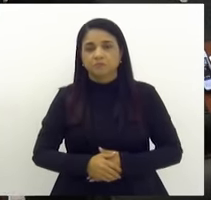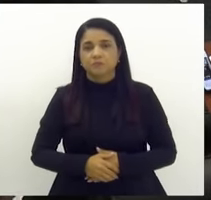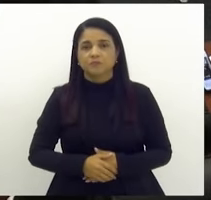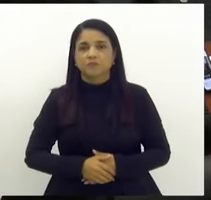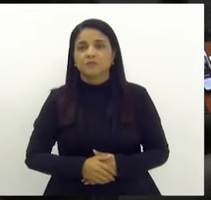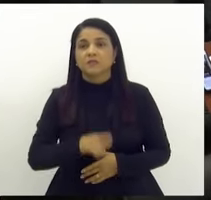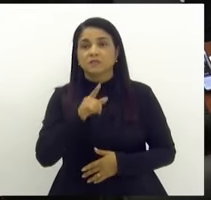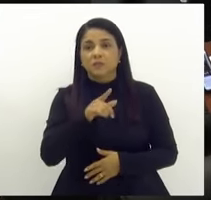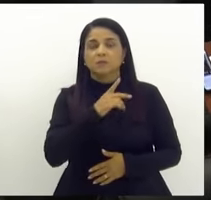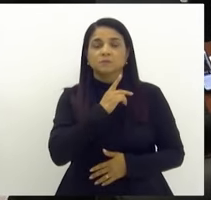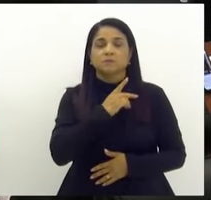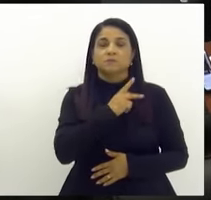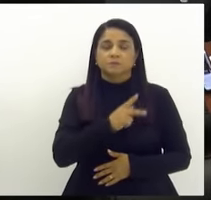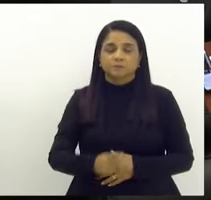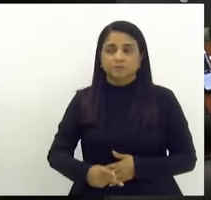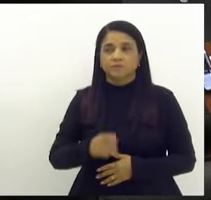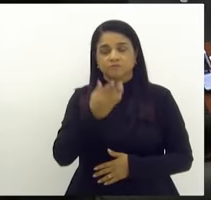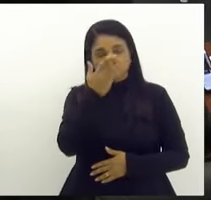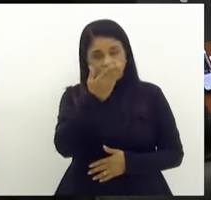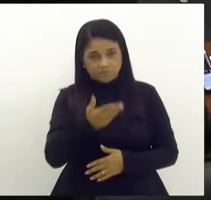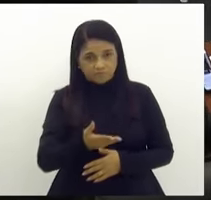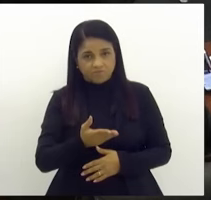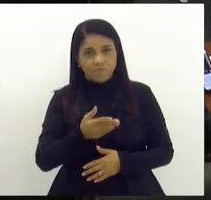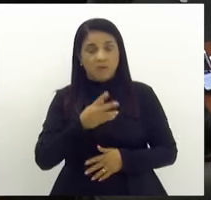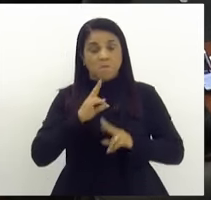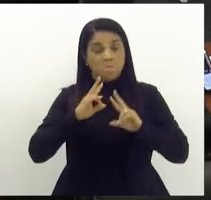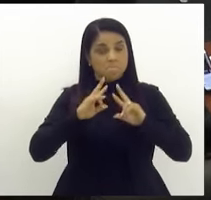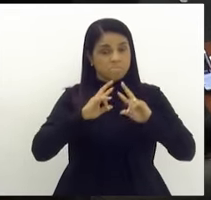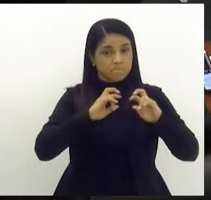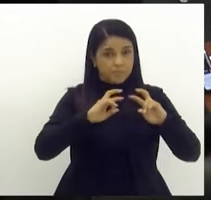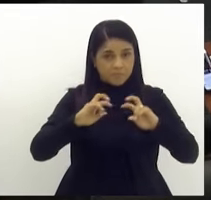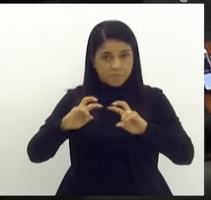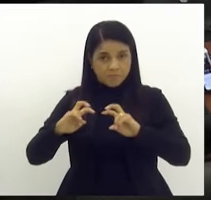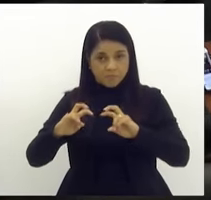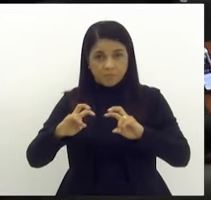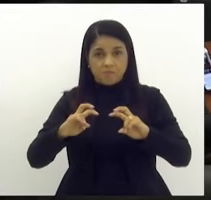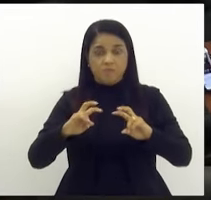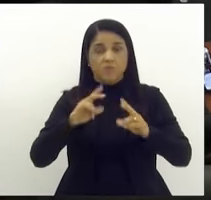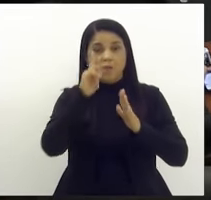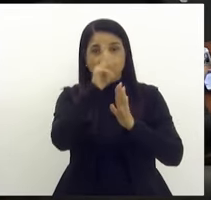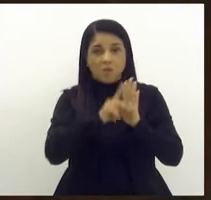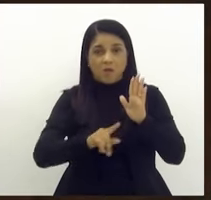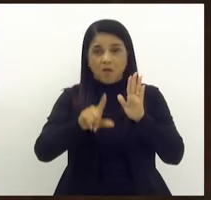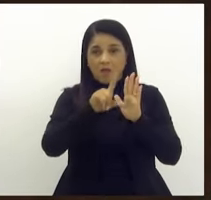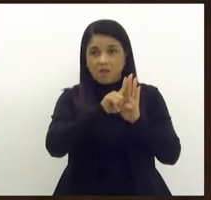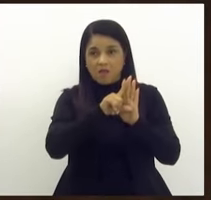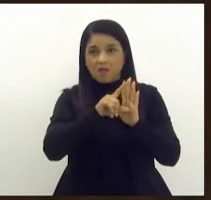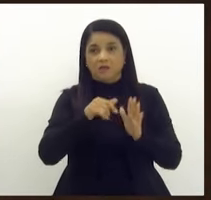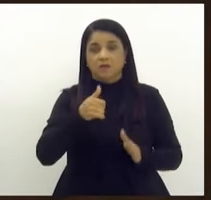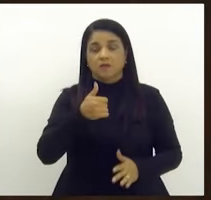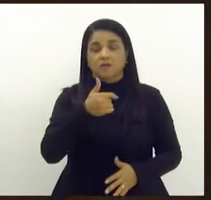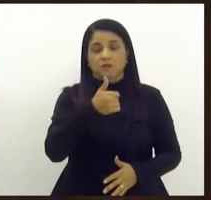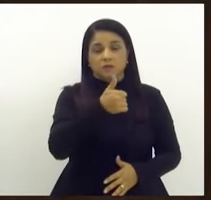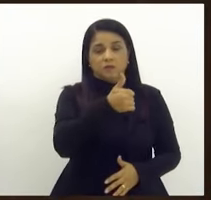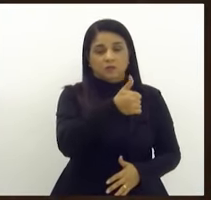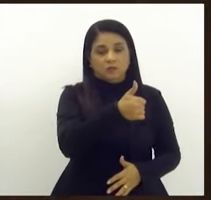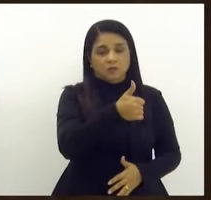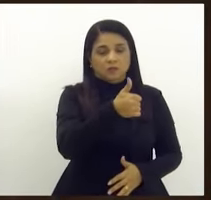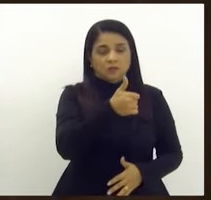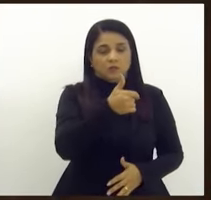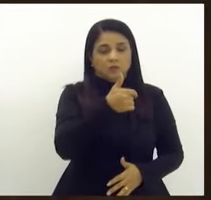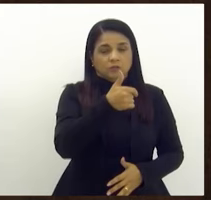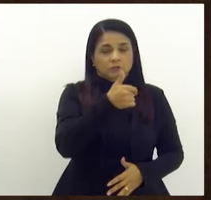vossa excelência reparar no projeto de lei 2390 de